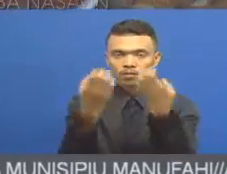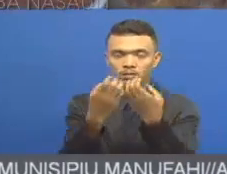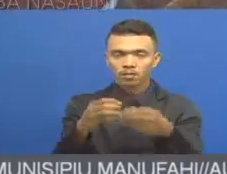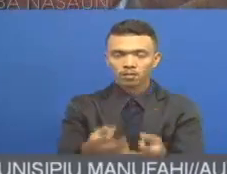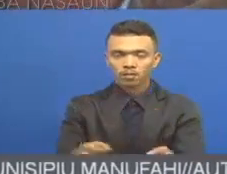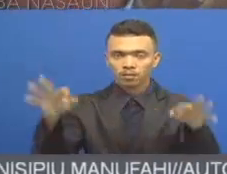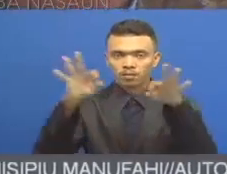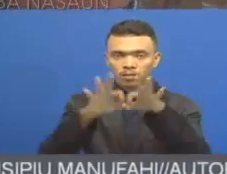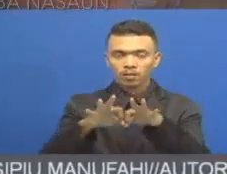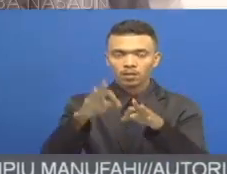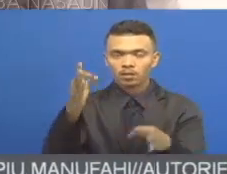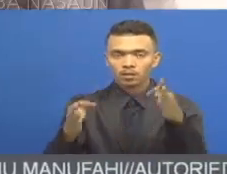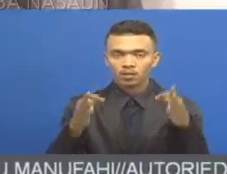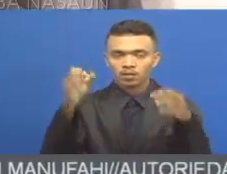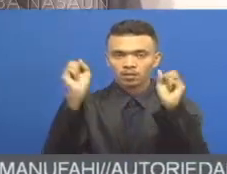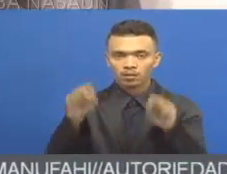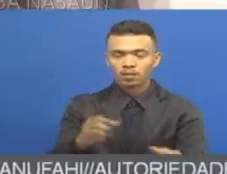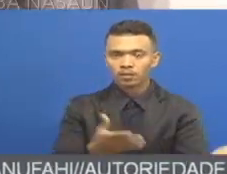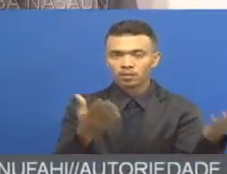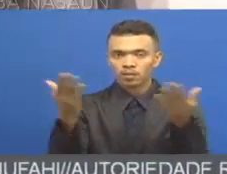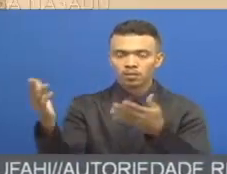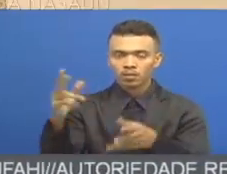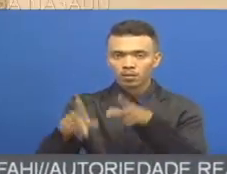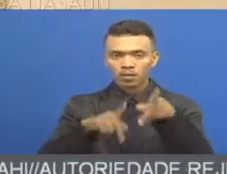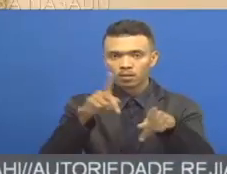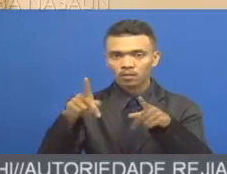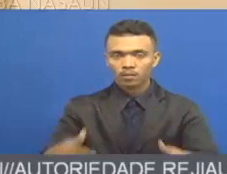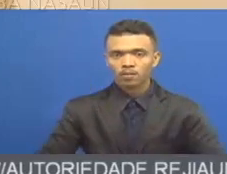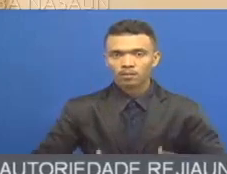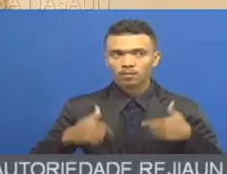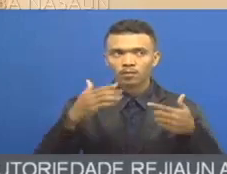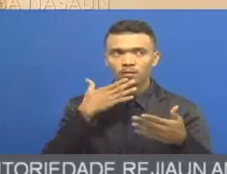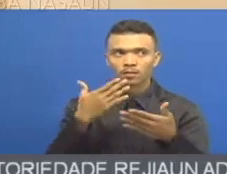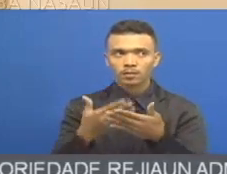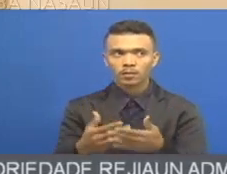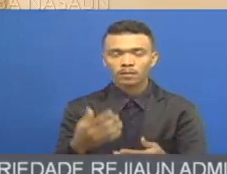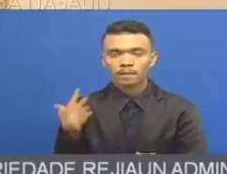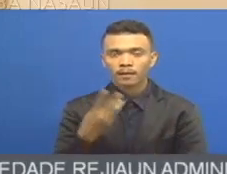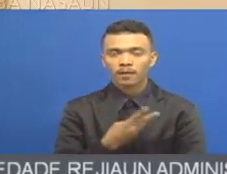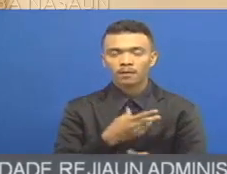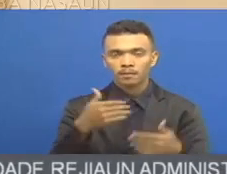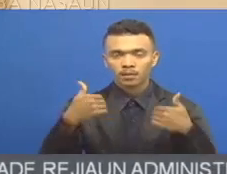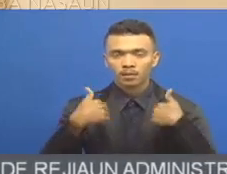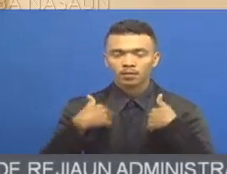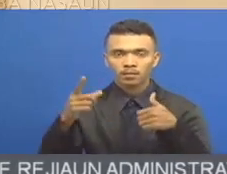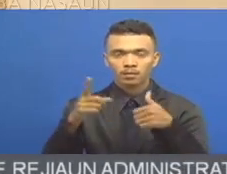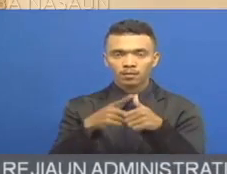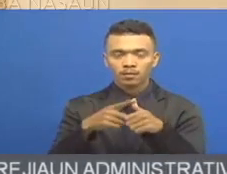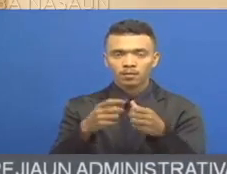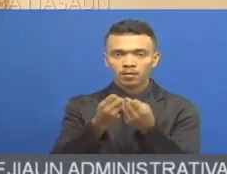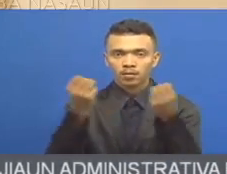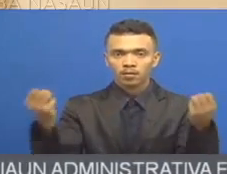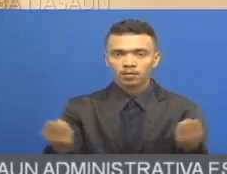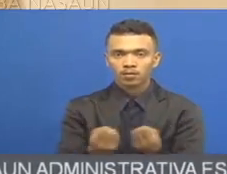une importante, atu nune bele lori povo ba moristia. Ami iona primeiro pré-socialização e